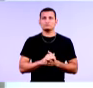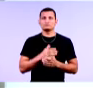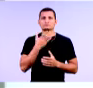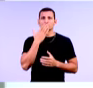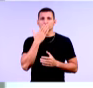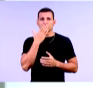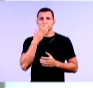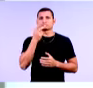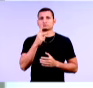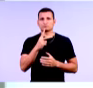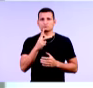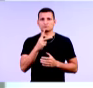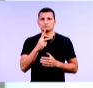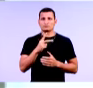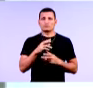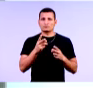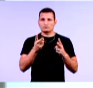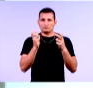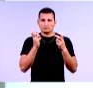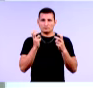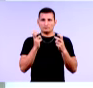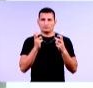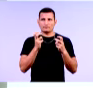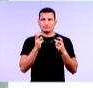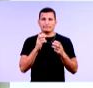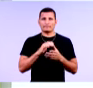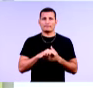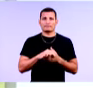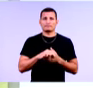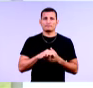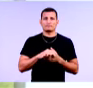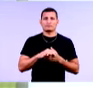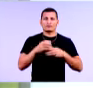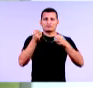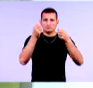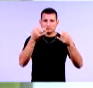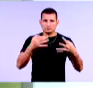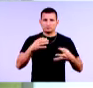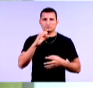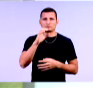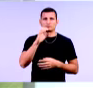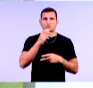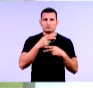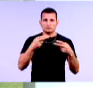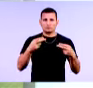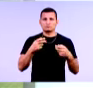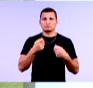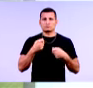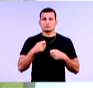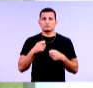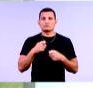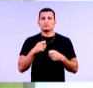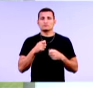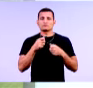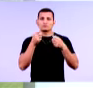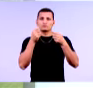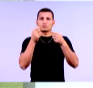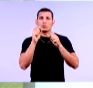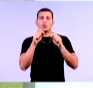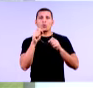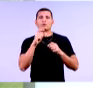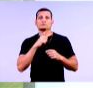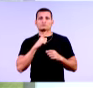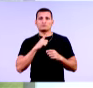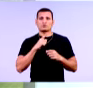tipo dela. Então perceba que quando eu defino um objeto, né, eu tenho que falar o que ela tem, né? Não os